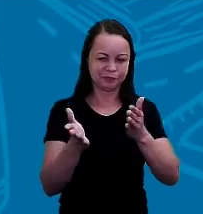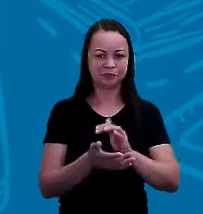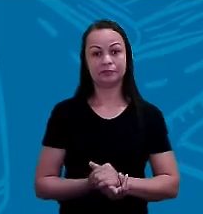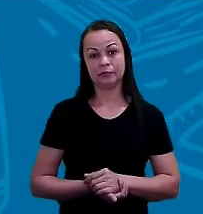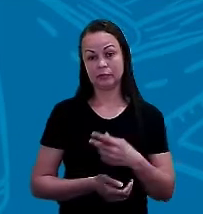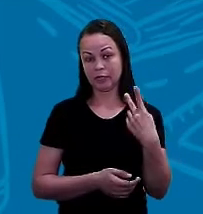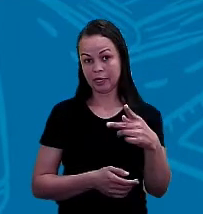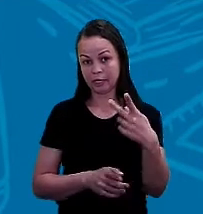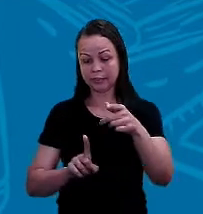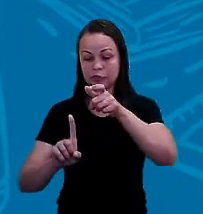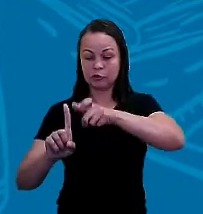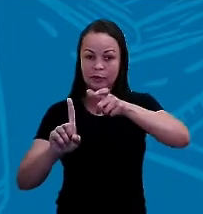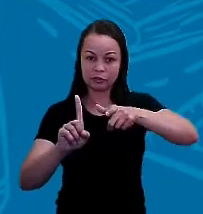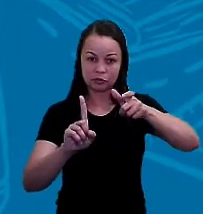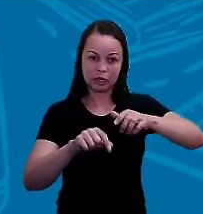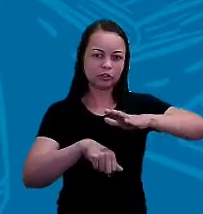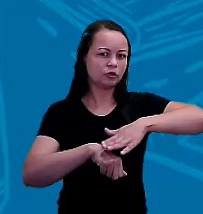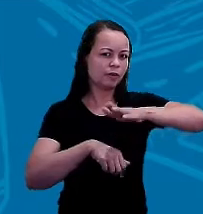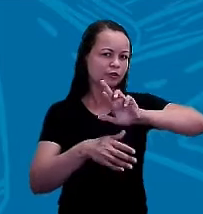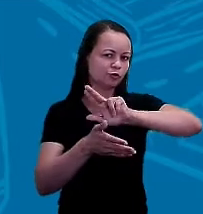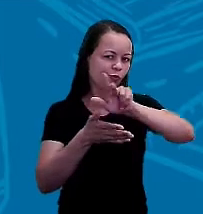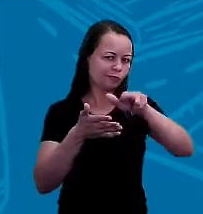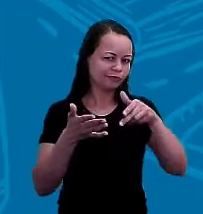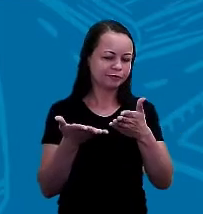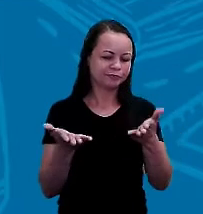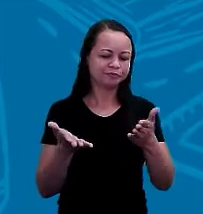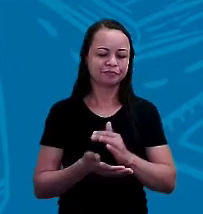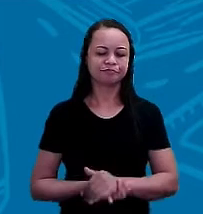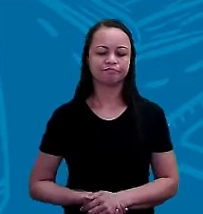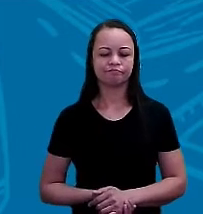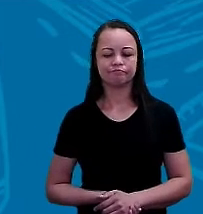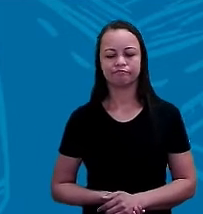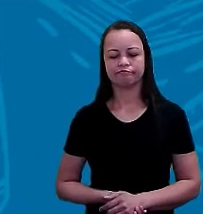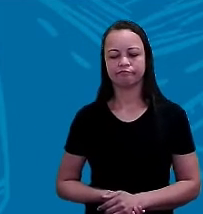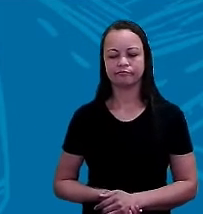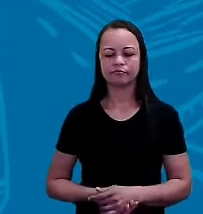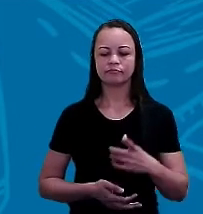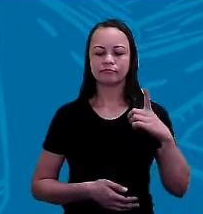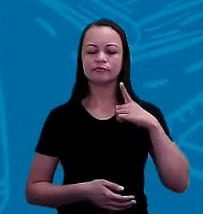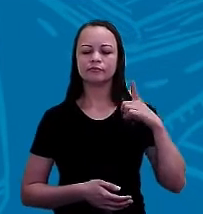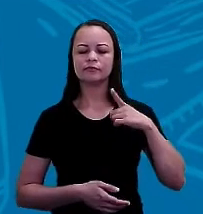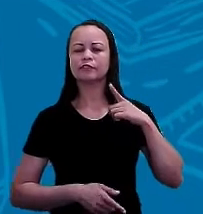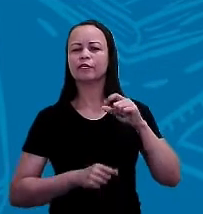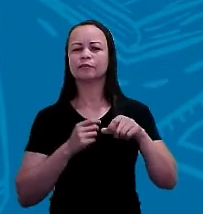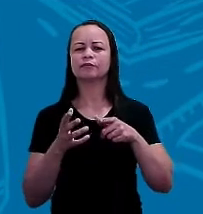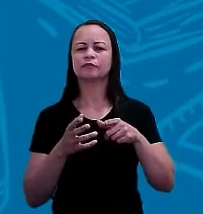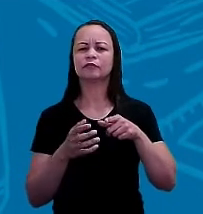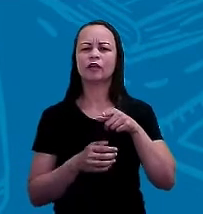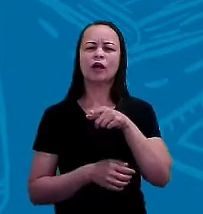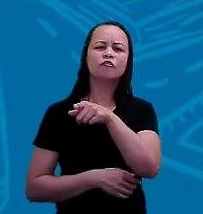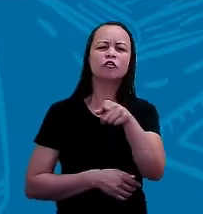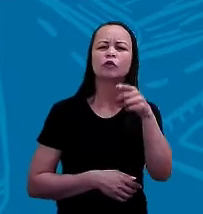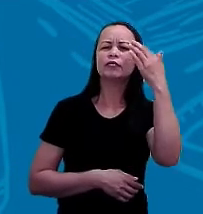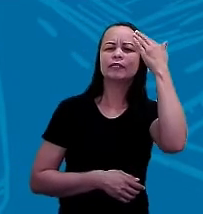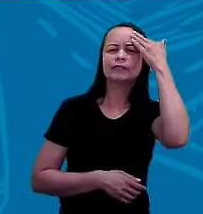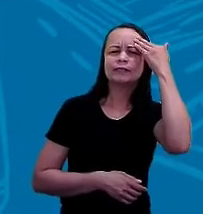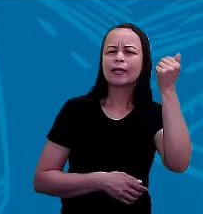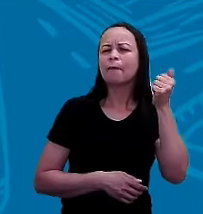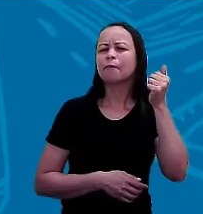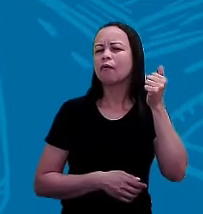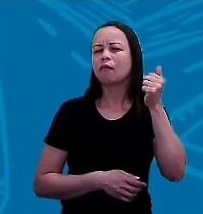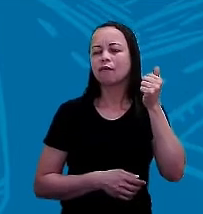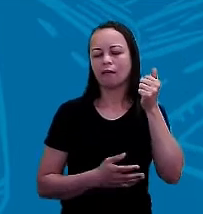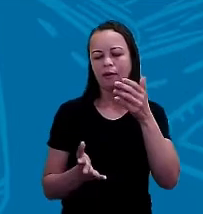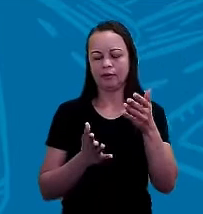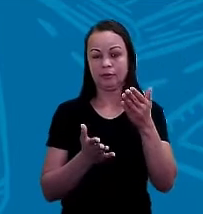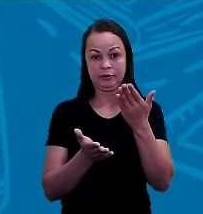Esses personagens e outros mais. Vamos lá? Temos aqui, ó, você sabia? Na